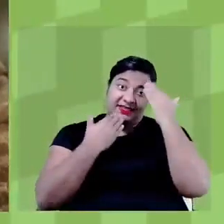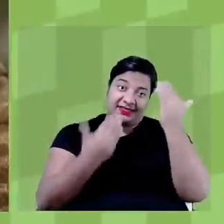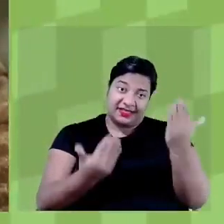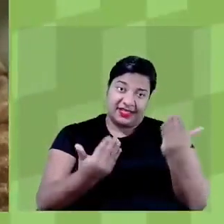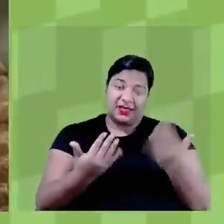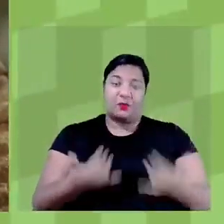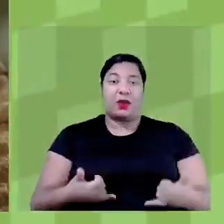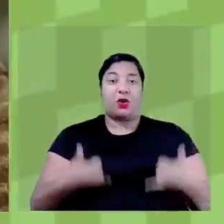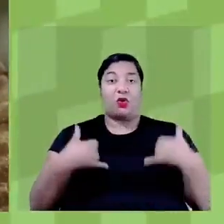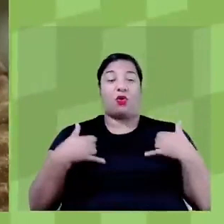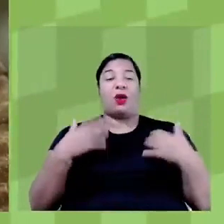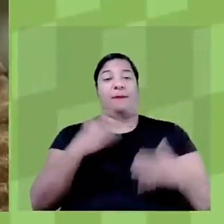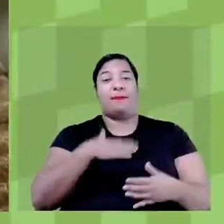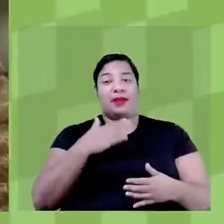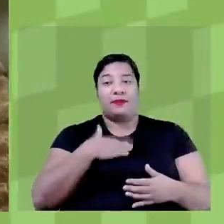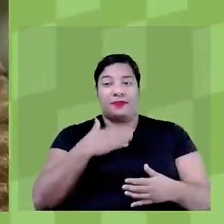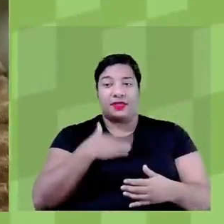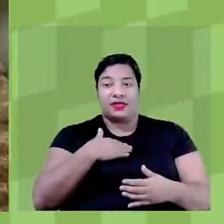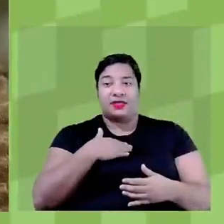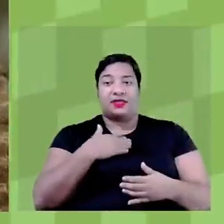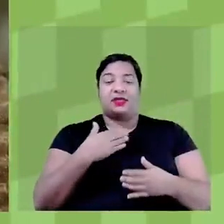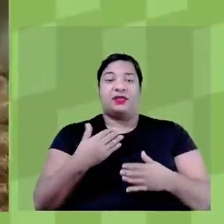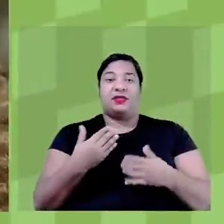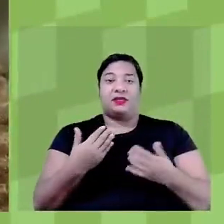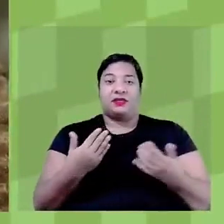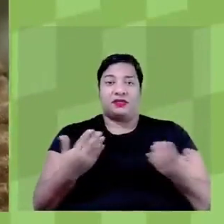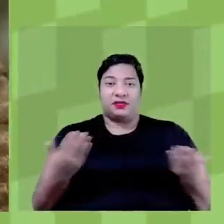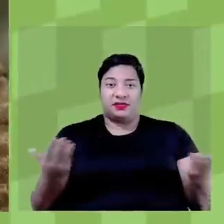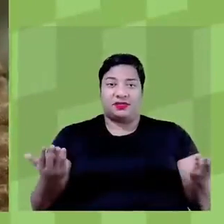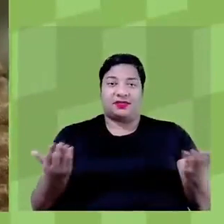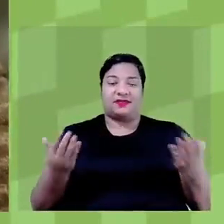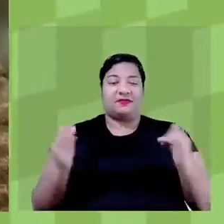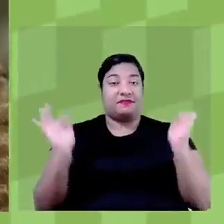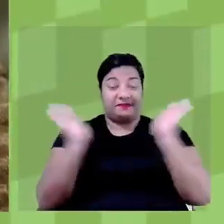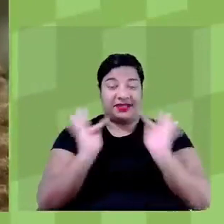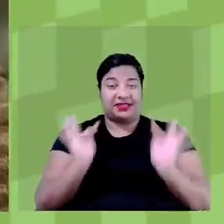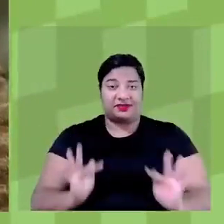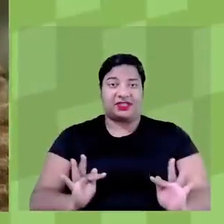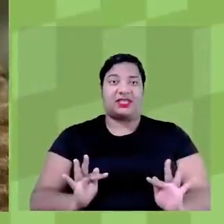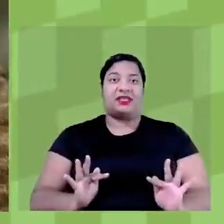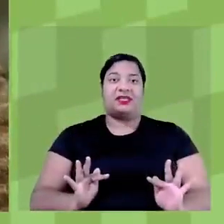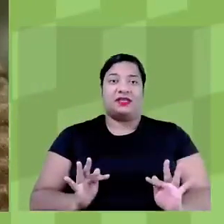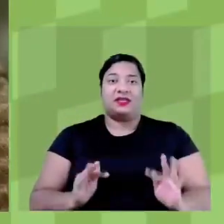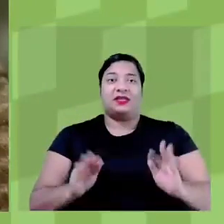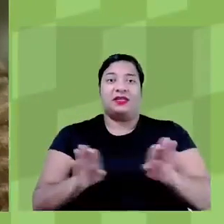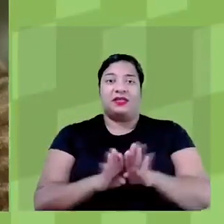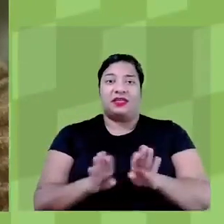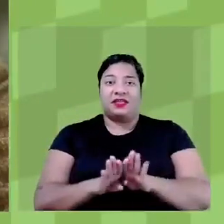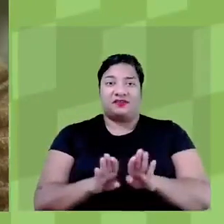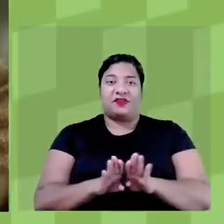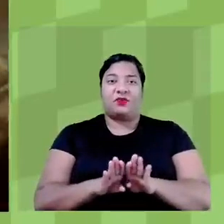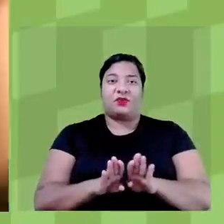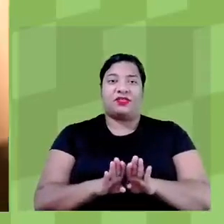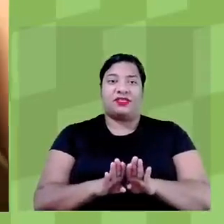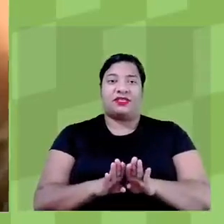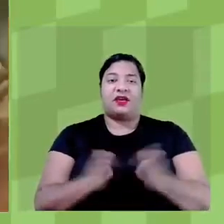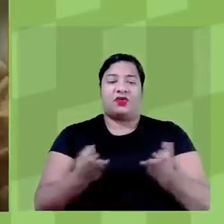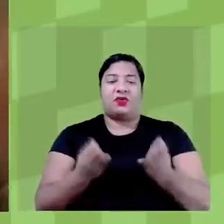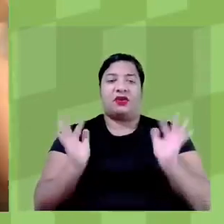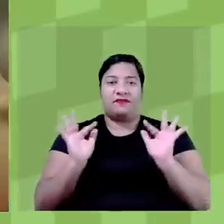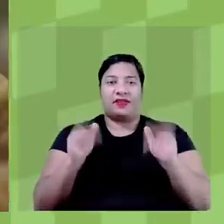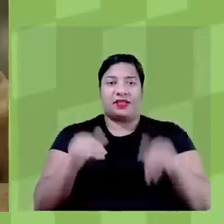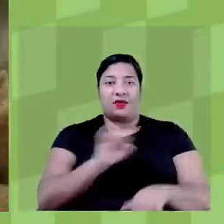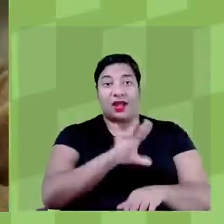para mim mediar essa palestra, aprendi demais, né? E aí, então, eu abro a oportunidade para que as